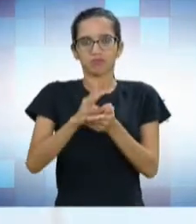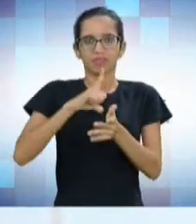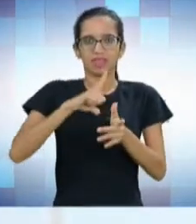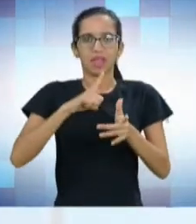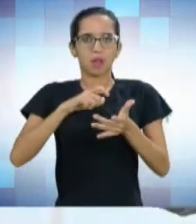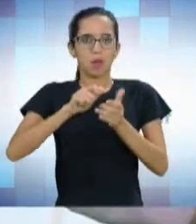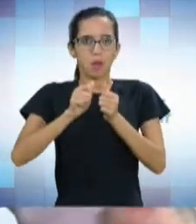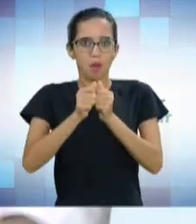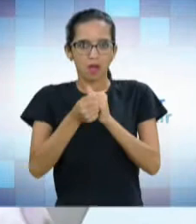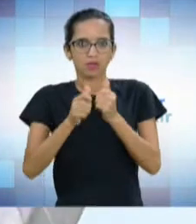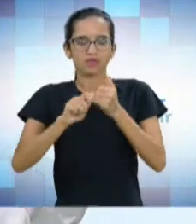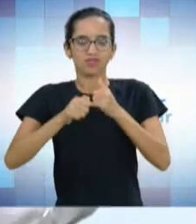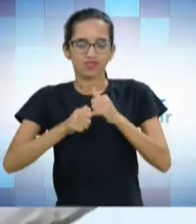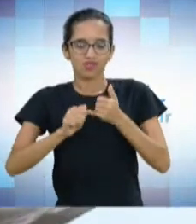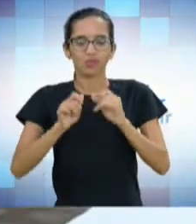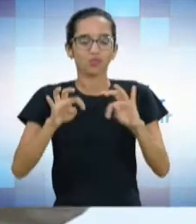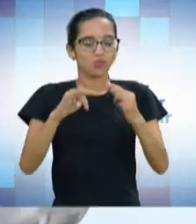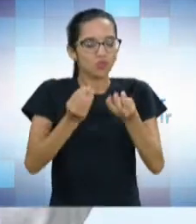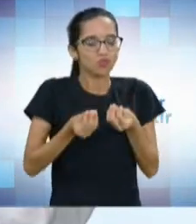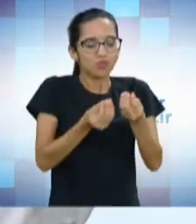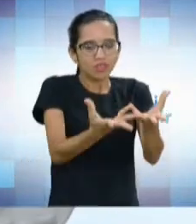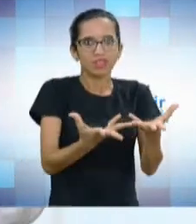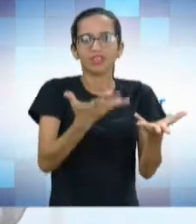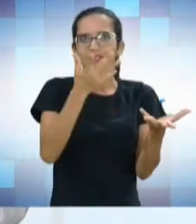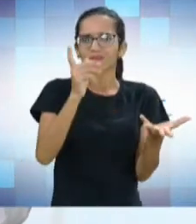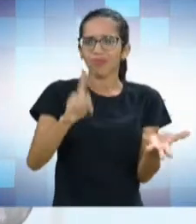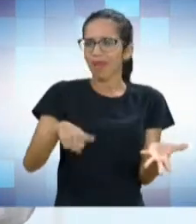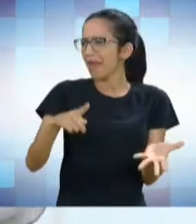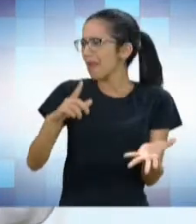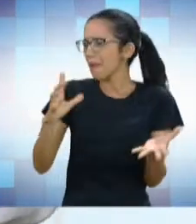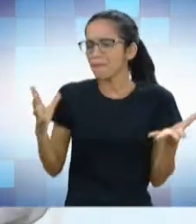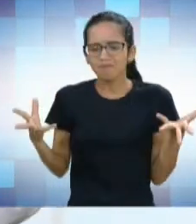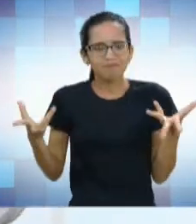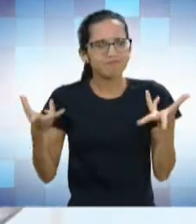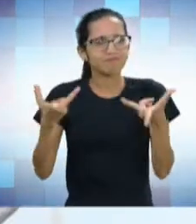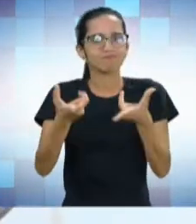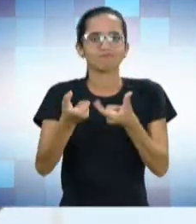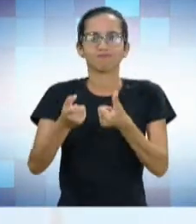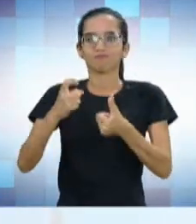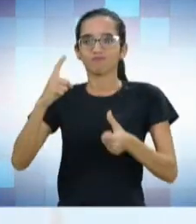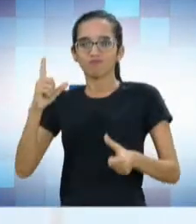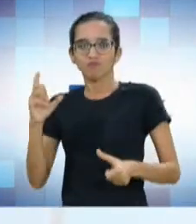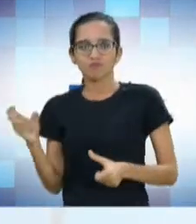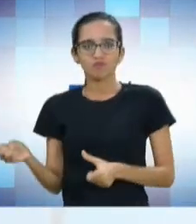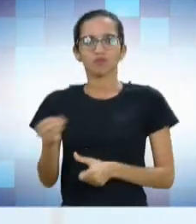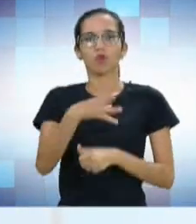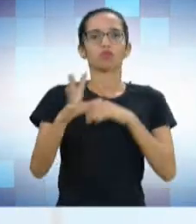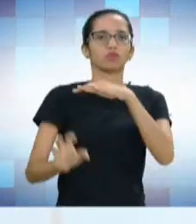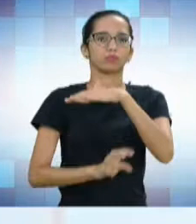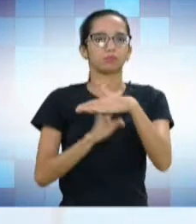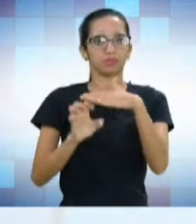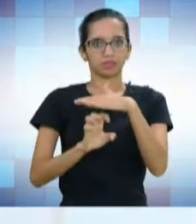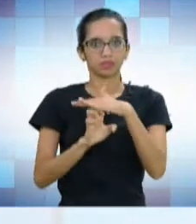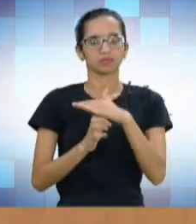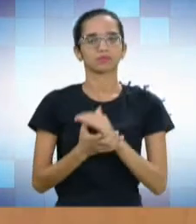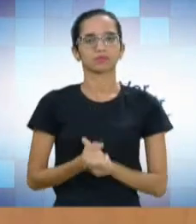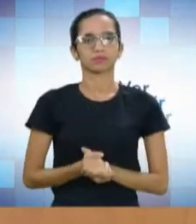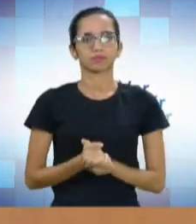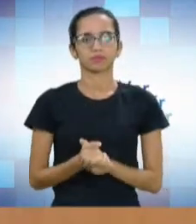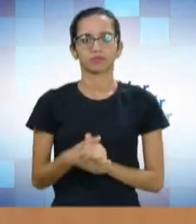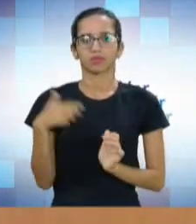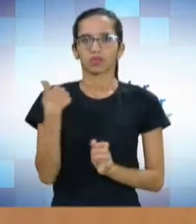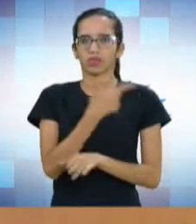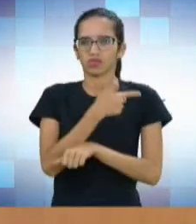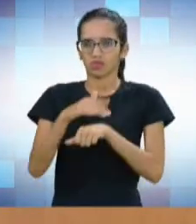e entregando na casa do cliente ós empreendedorismo puro nesta a inovação e criatividade projeto só vamos conversar um